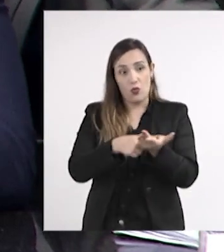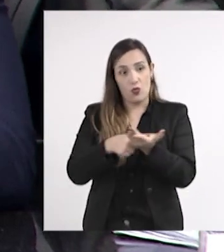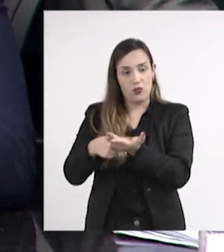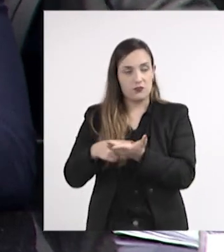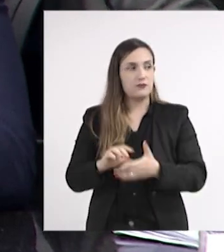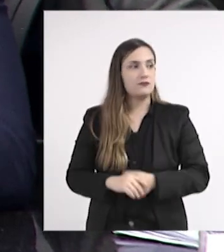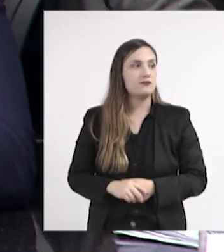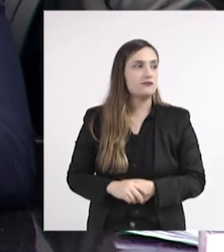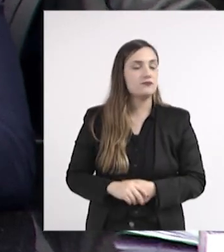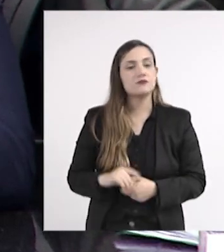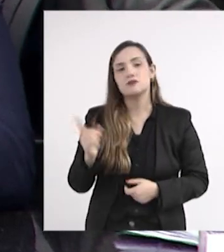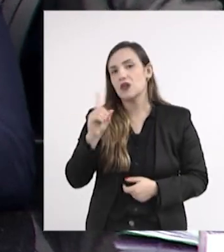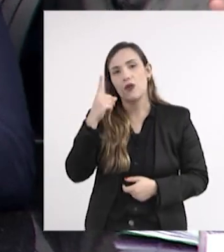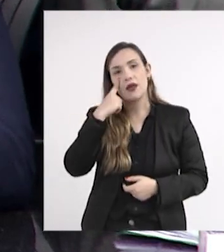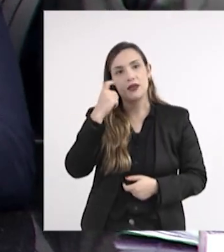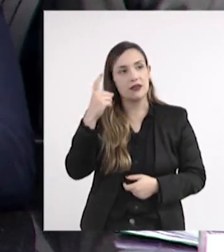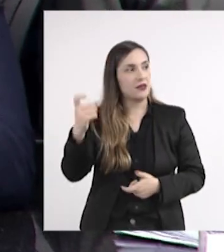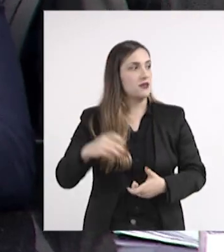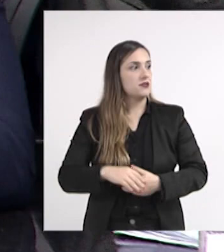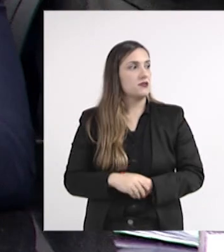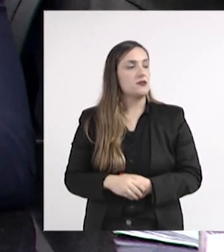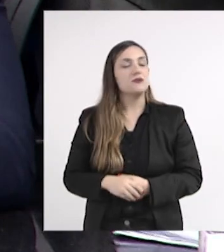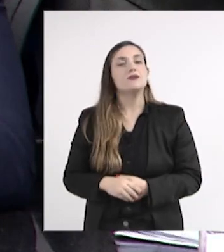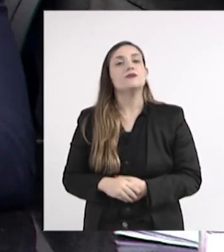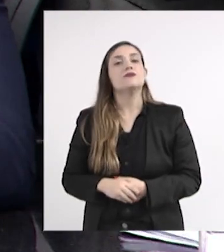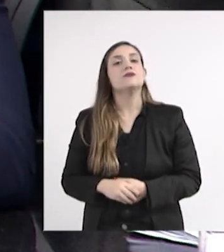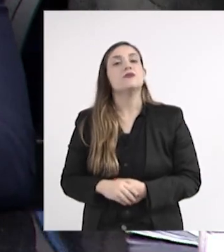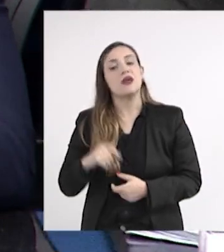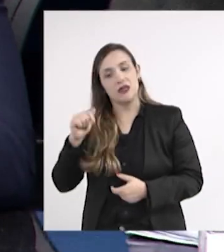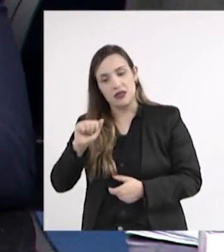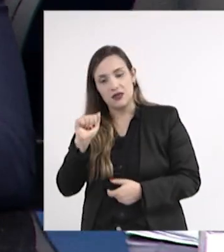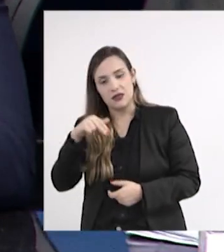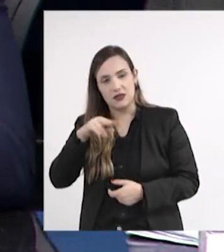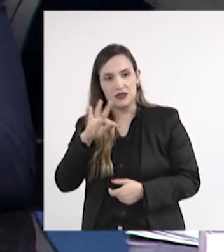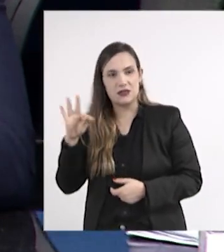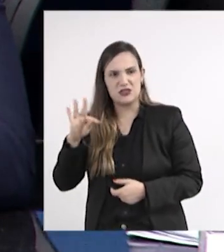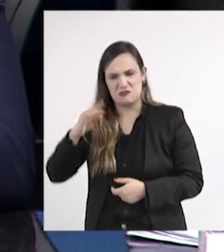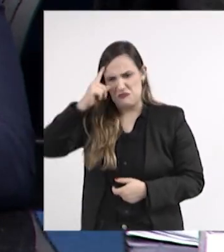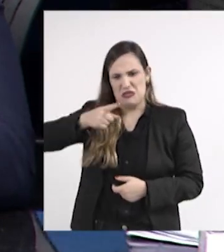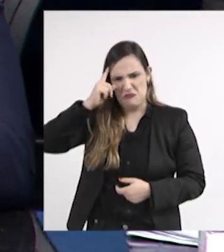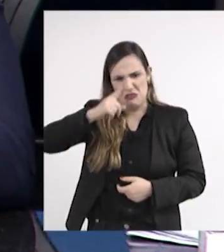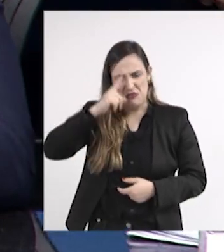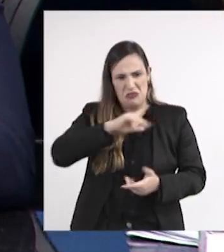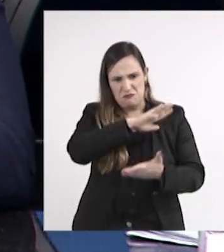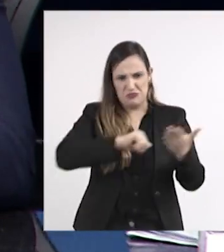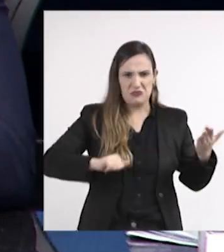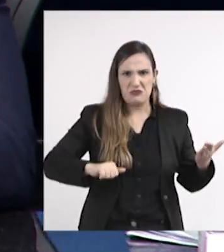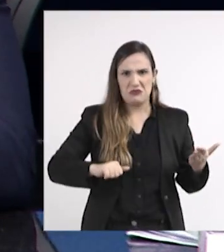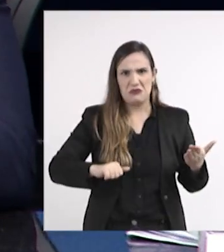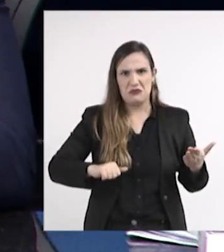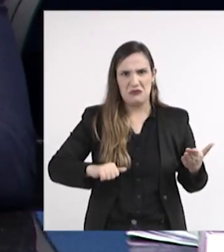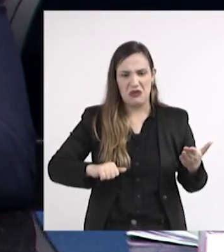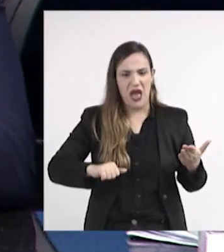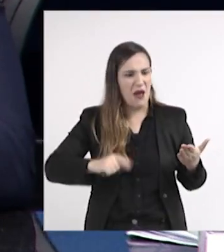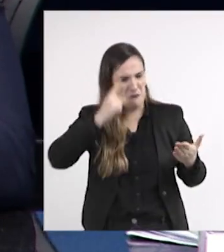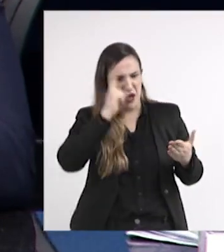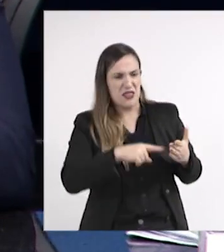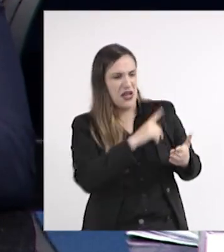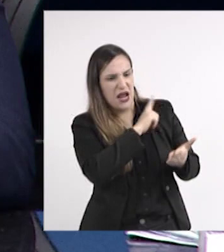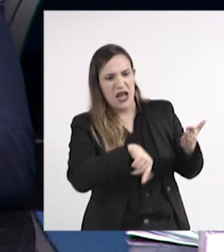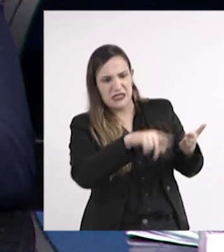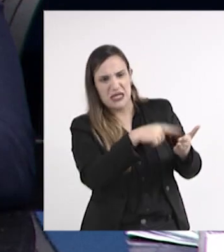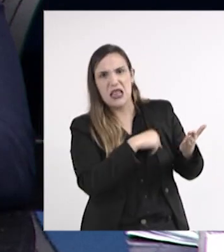interesse da agência o exercício desmedido do seu poder de polícia, do seu poder